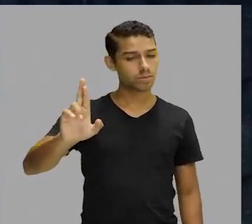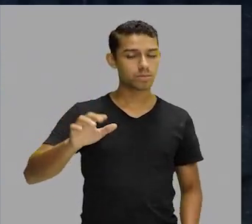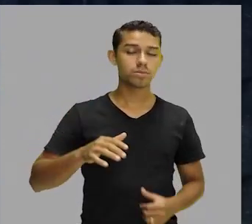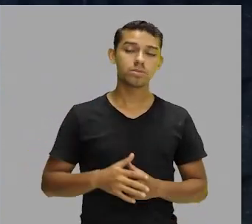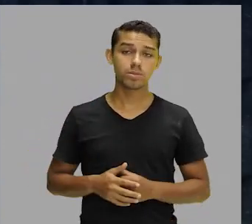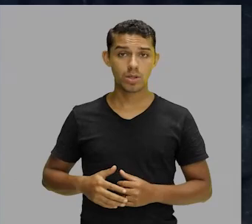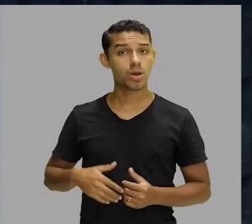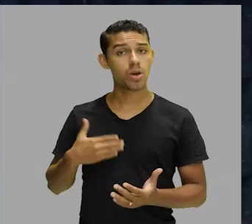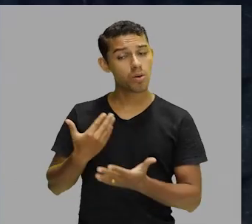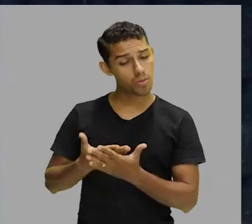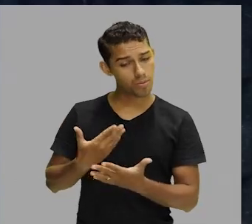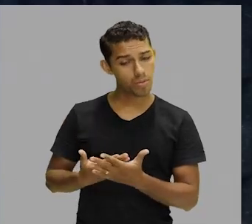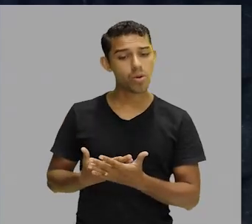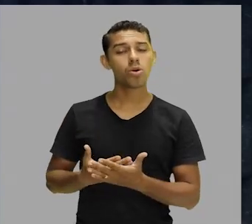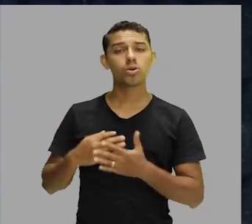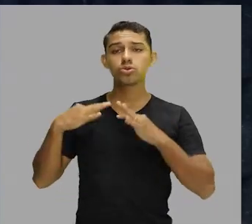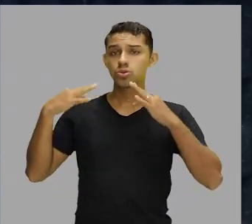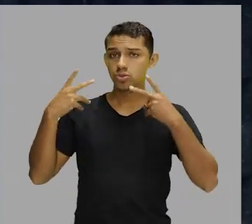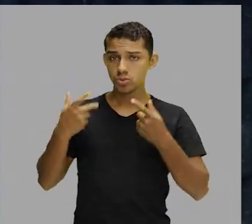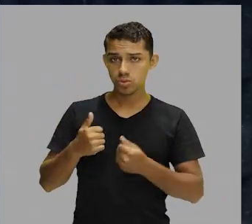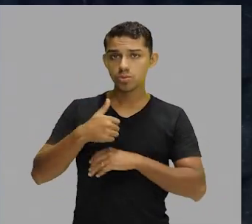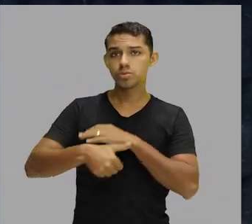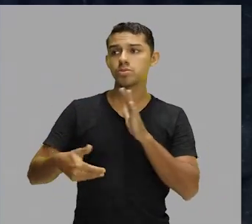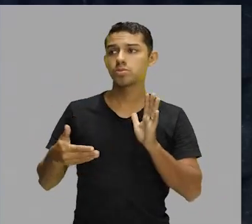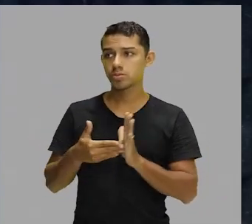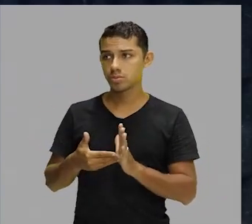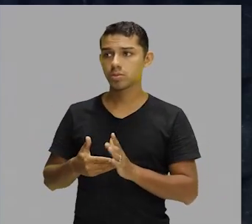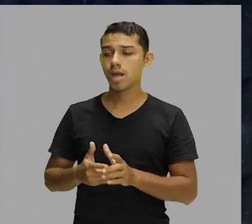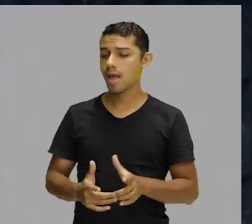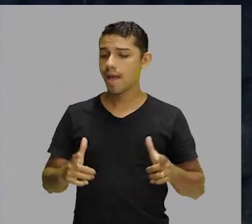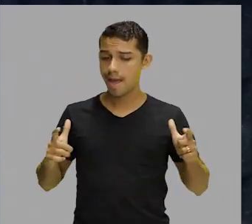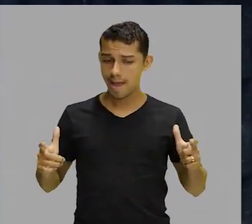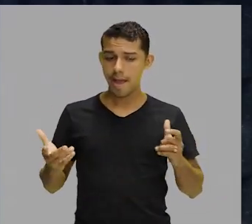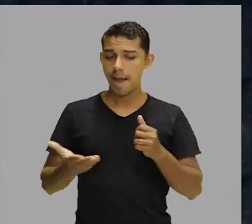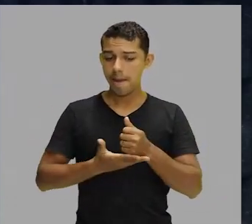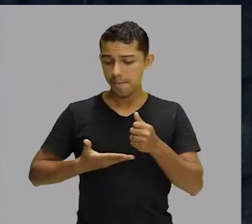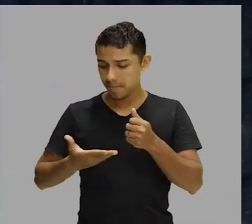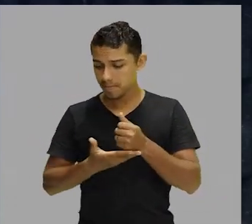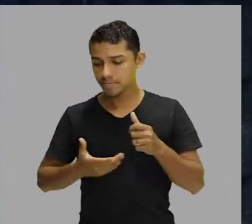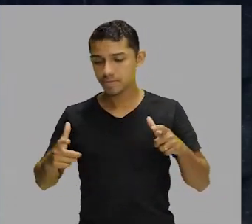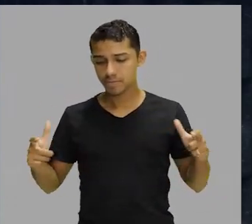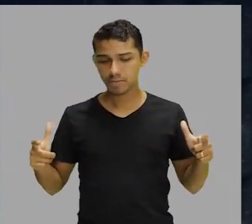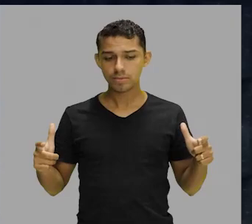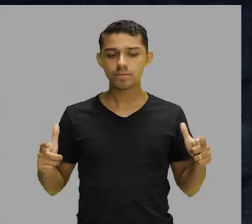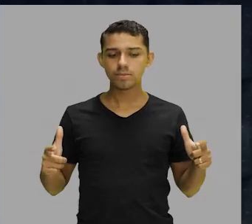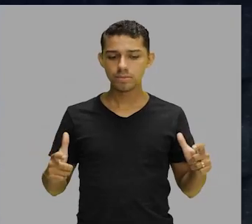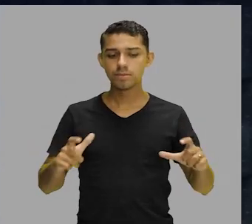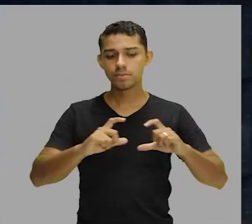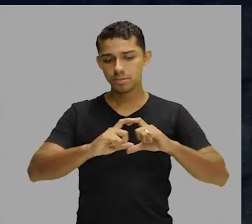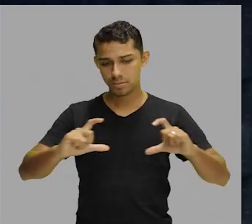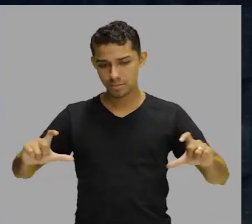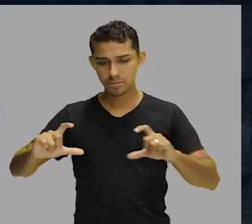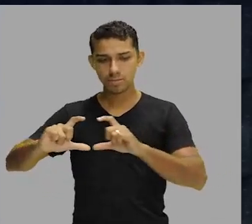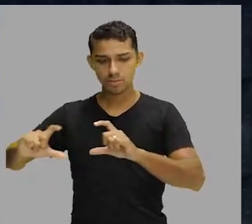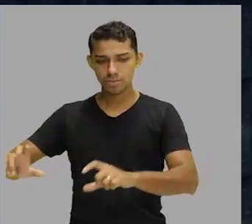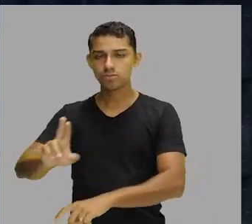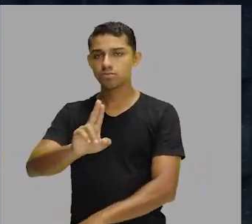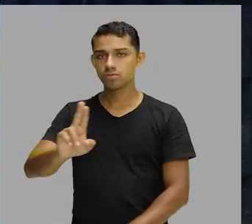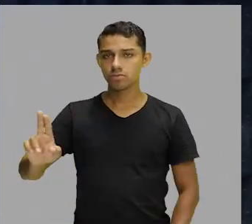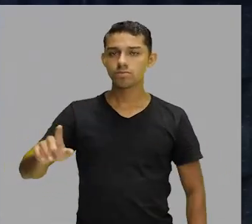que toda e qualquer pirâmide ecológica, a base dessa pirâmide está representada pelos